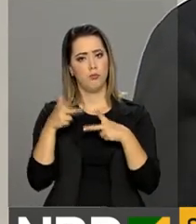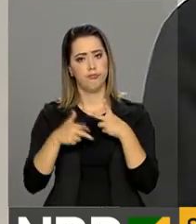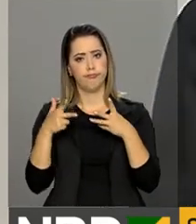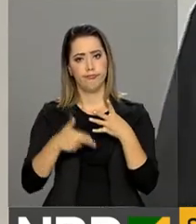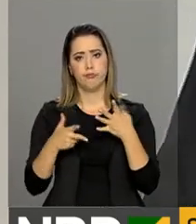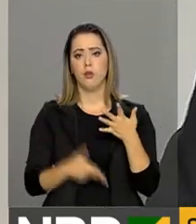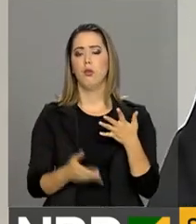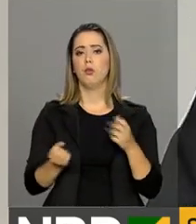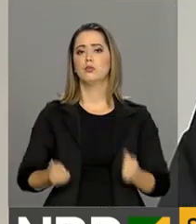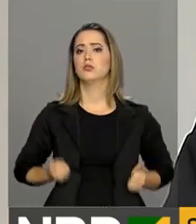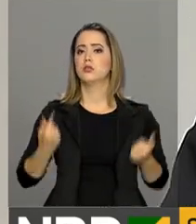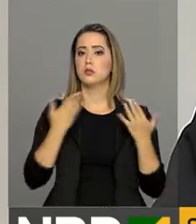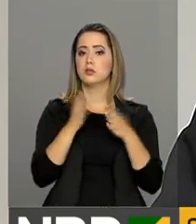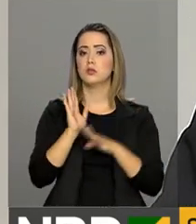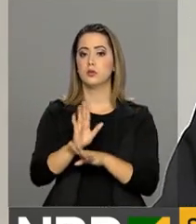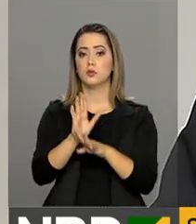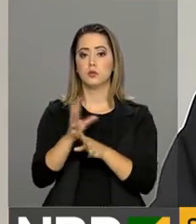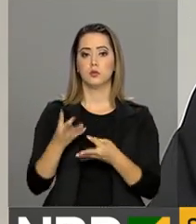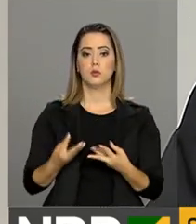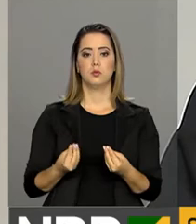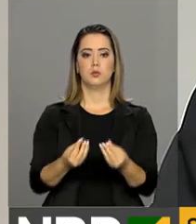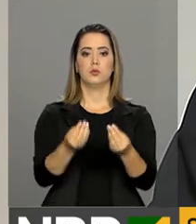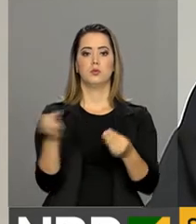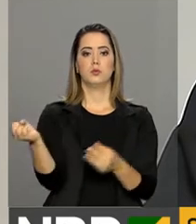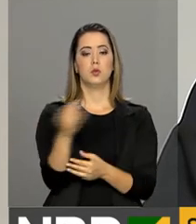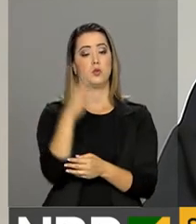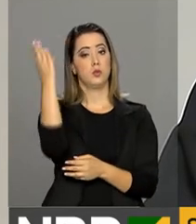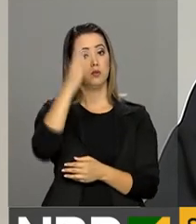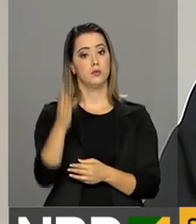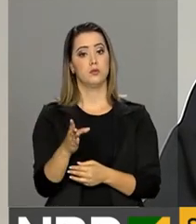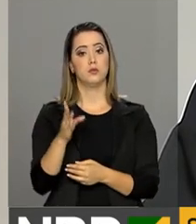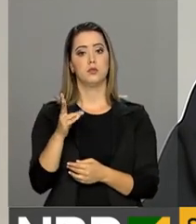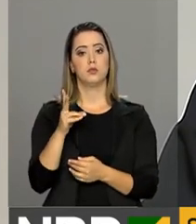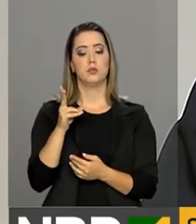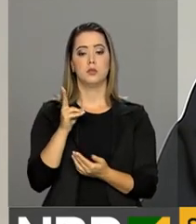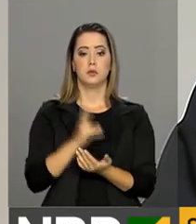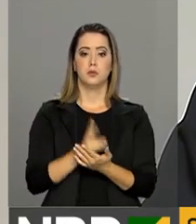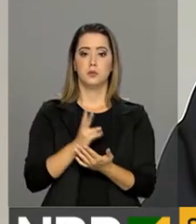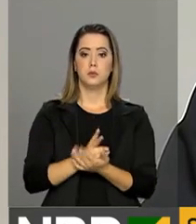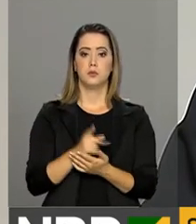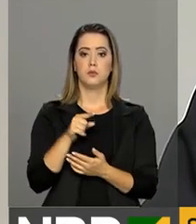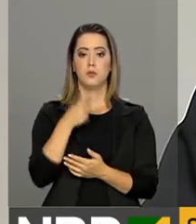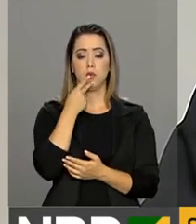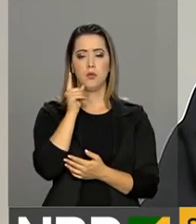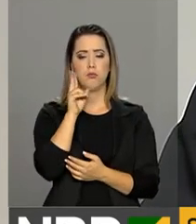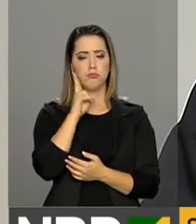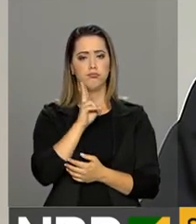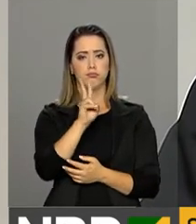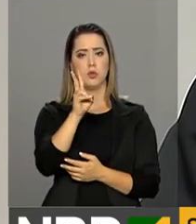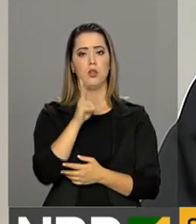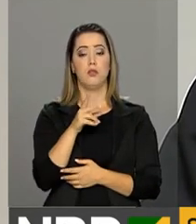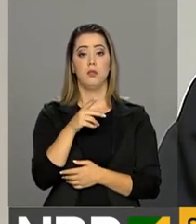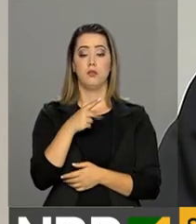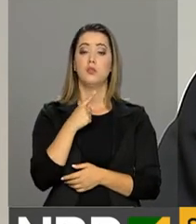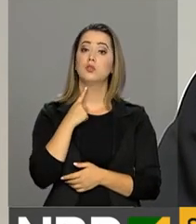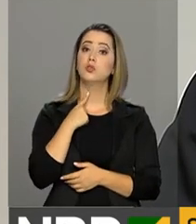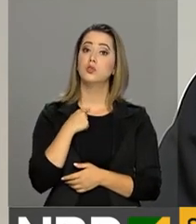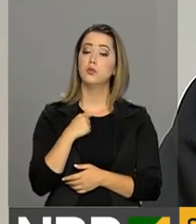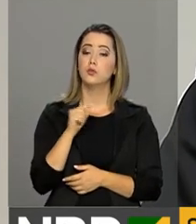vão colaborar muito para esse no brasil ainda há eu vejo o interesse